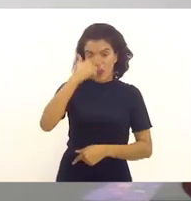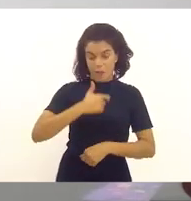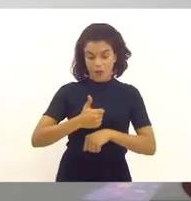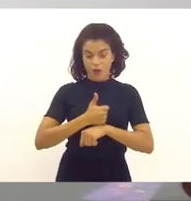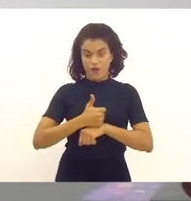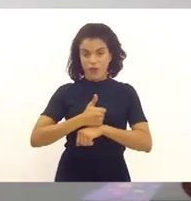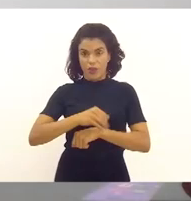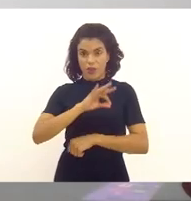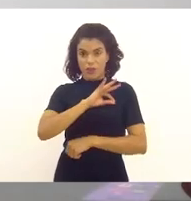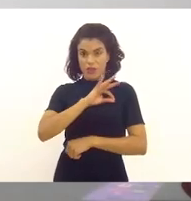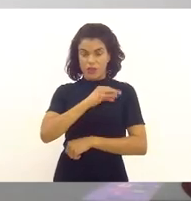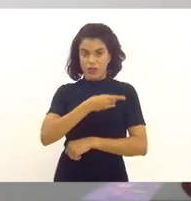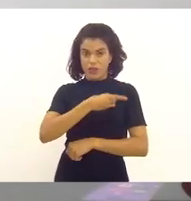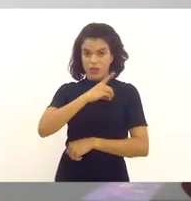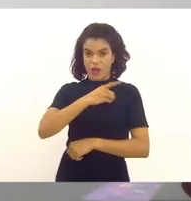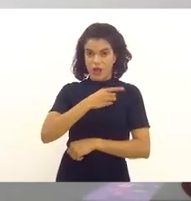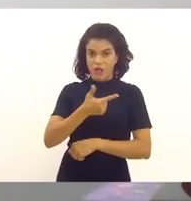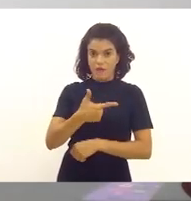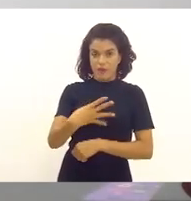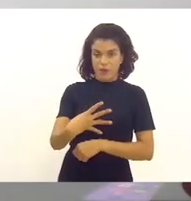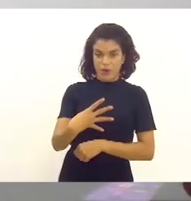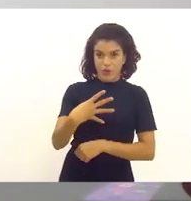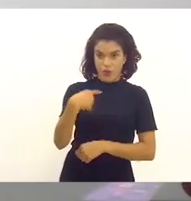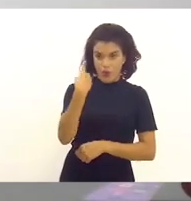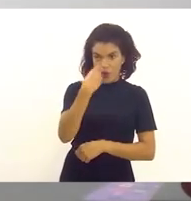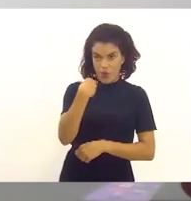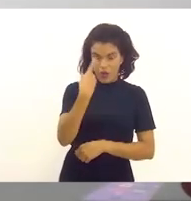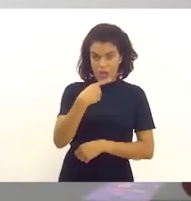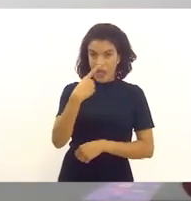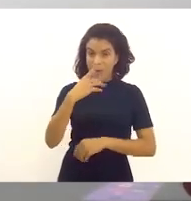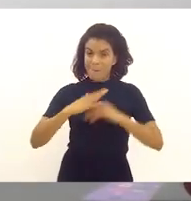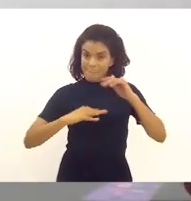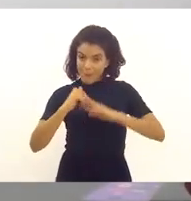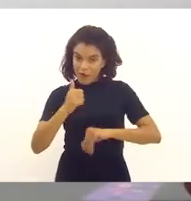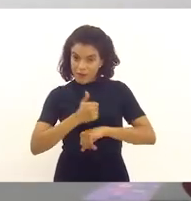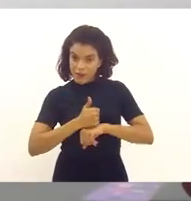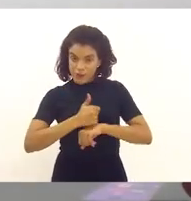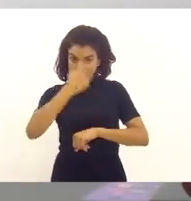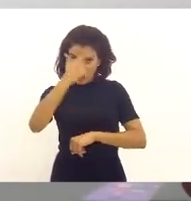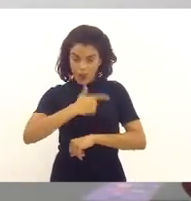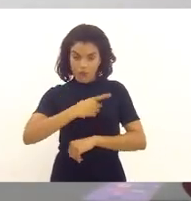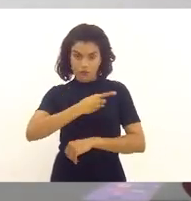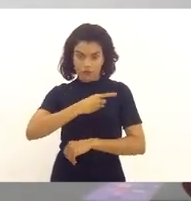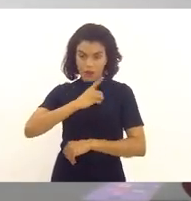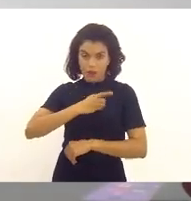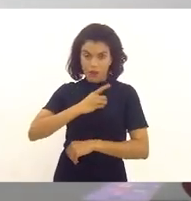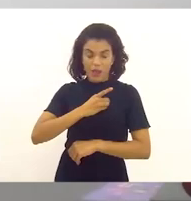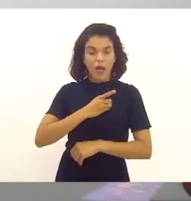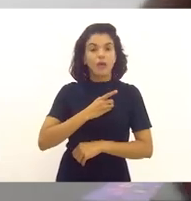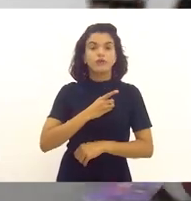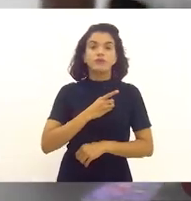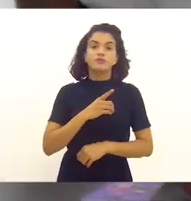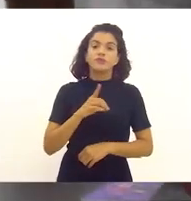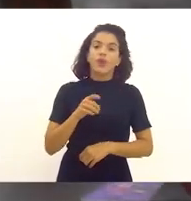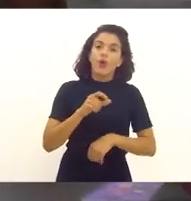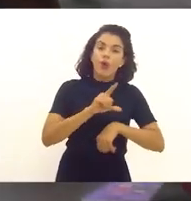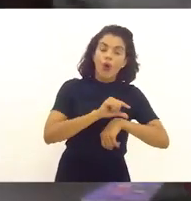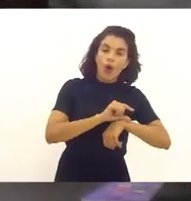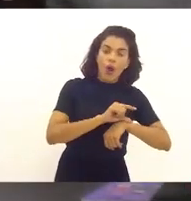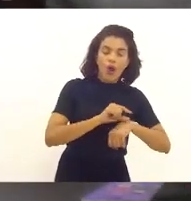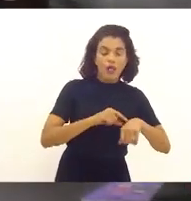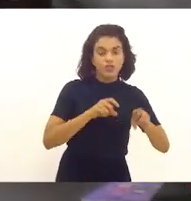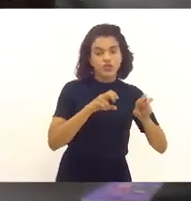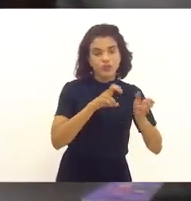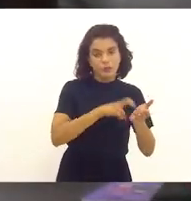24 horas por dia aí as delegadas elas trabalham durante a semana no horário de expediente E